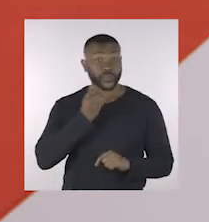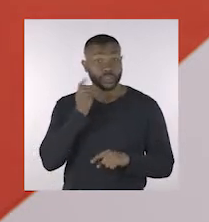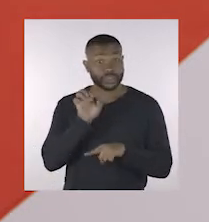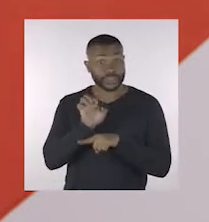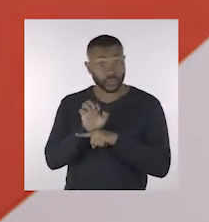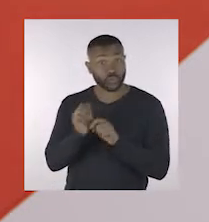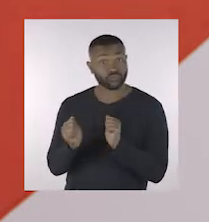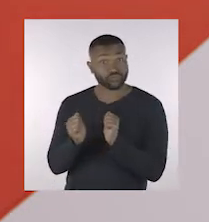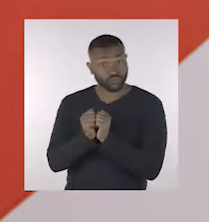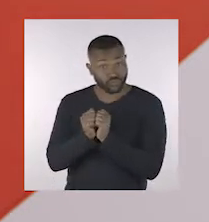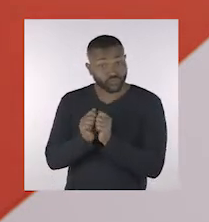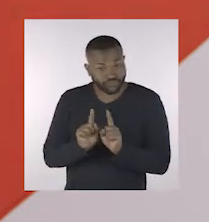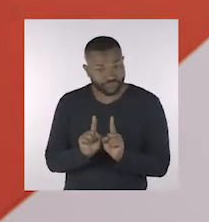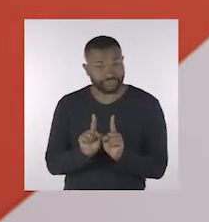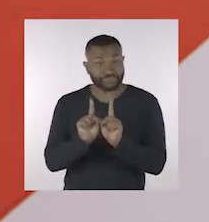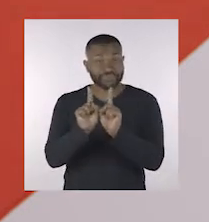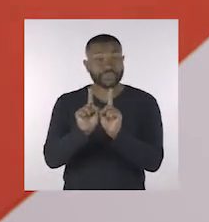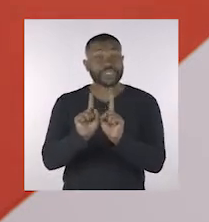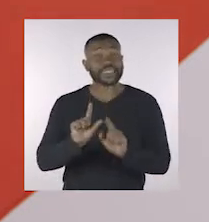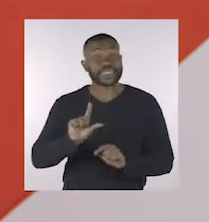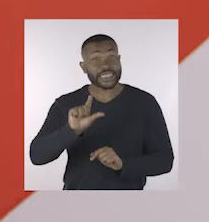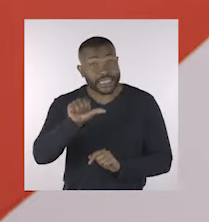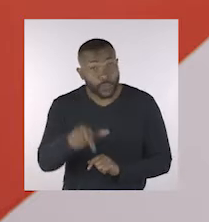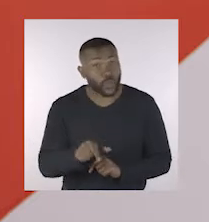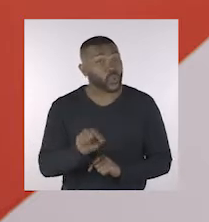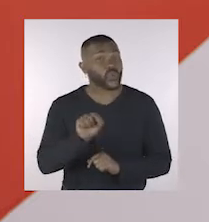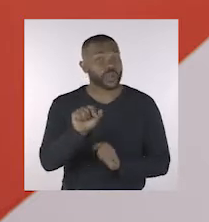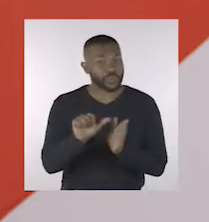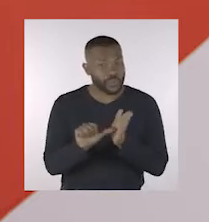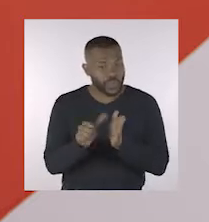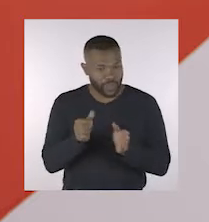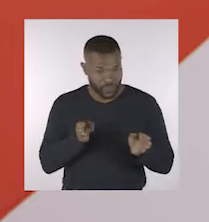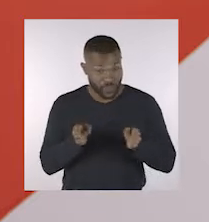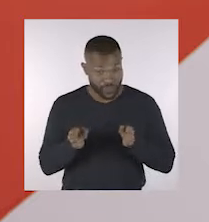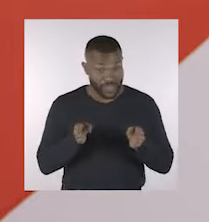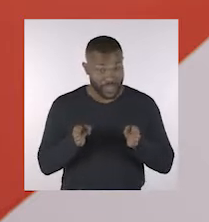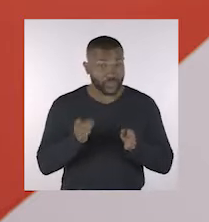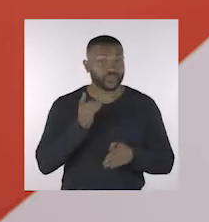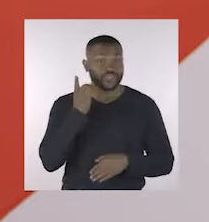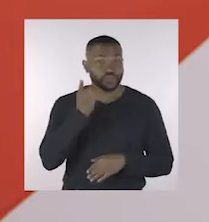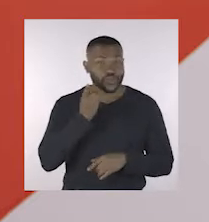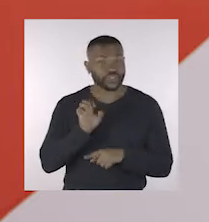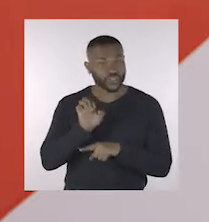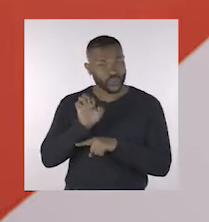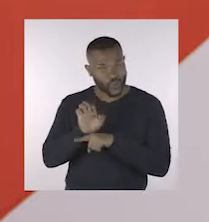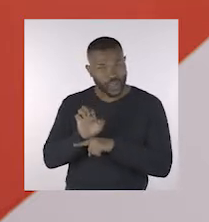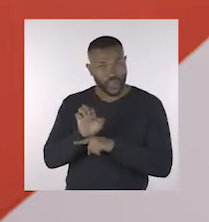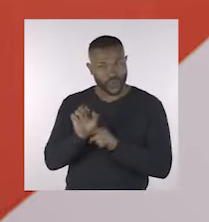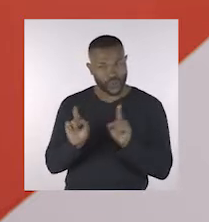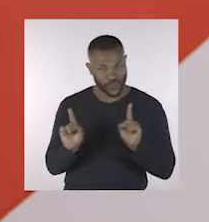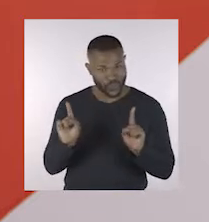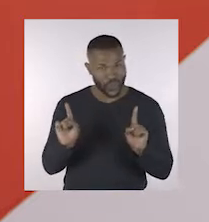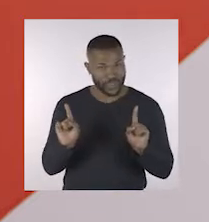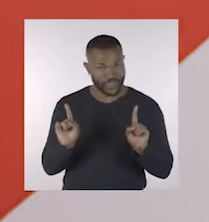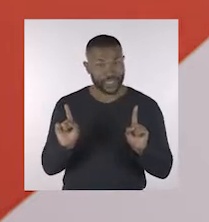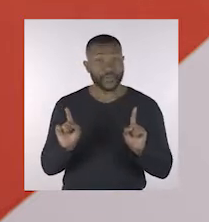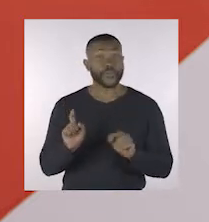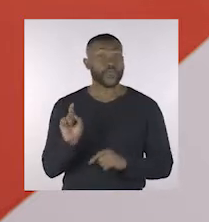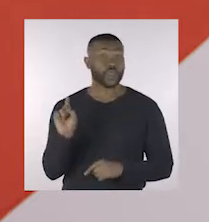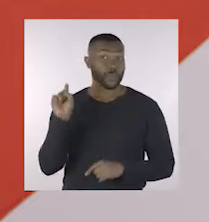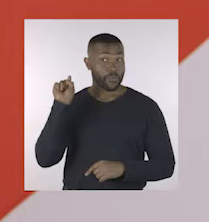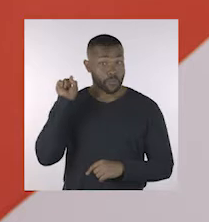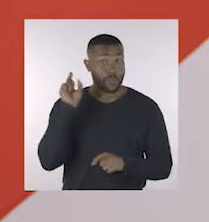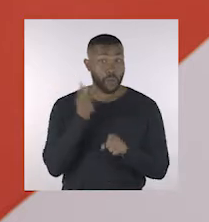deputados estaduais juntos depois nós primeiro mandato de deputado estadual né primeiro mandato seu primeiro meu